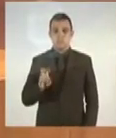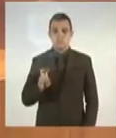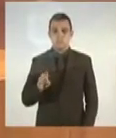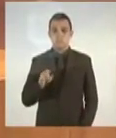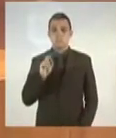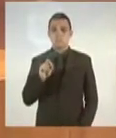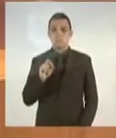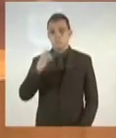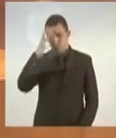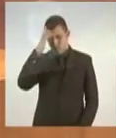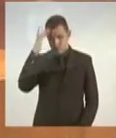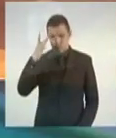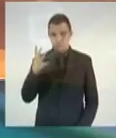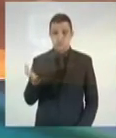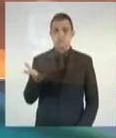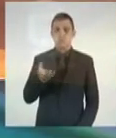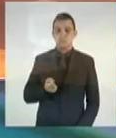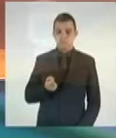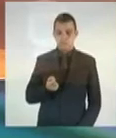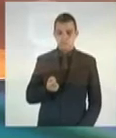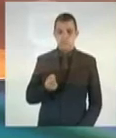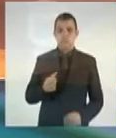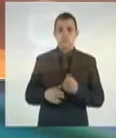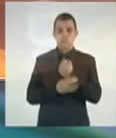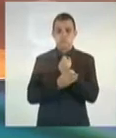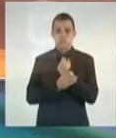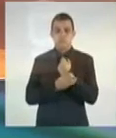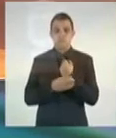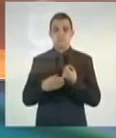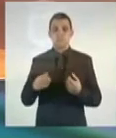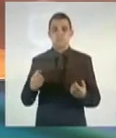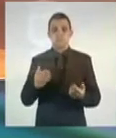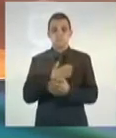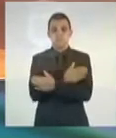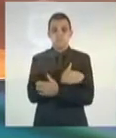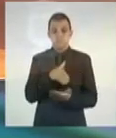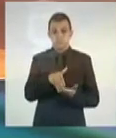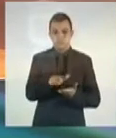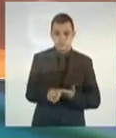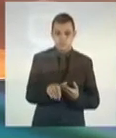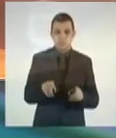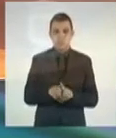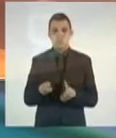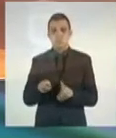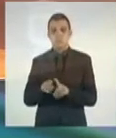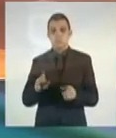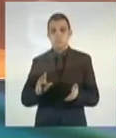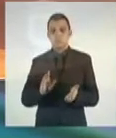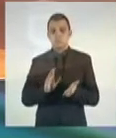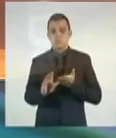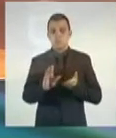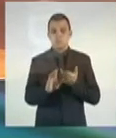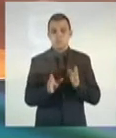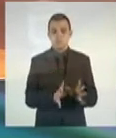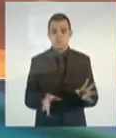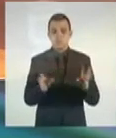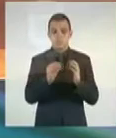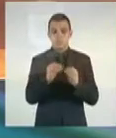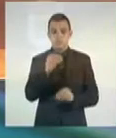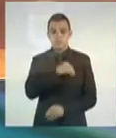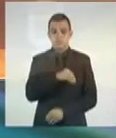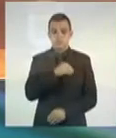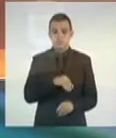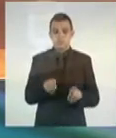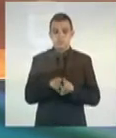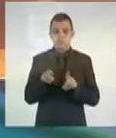ao seguro-desemprego, ao abono salarial, à pensão por morte e o auxílio-doença. E esses